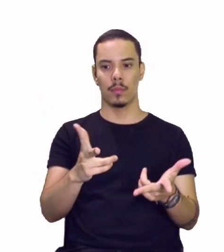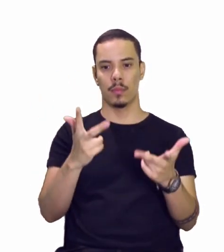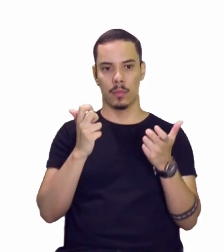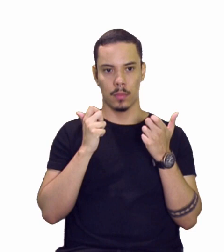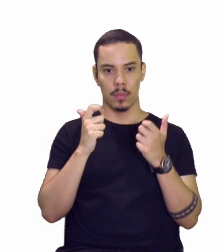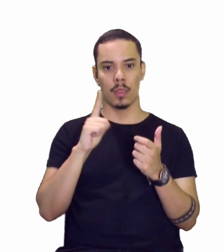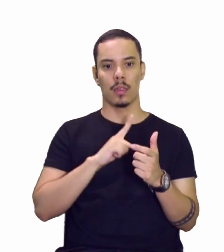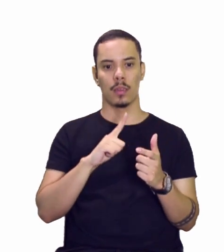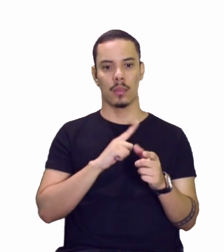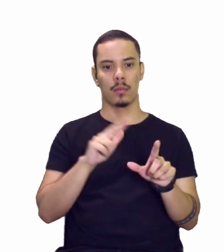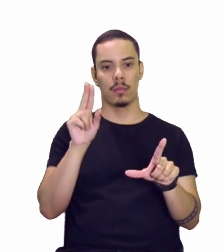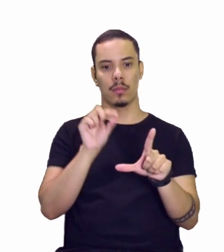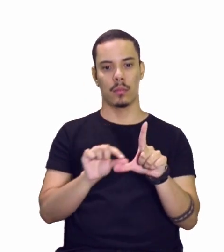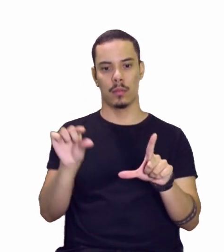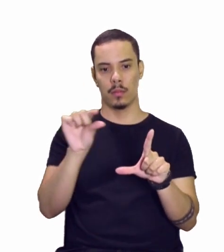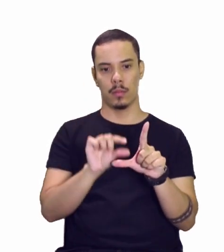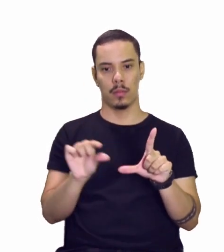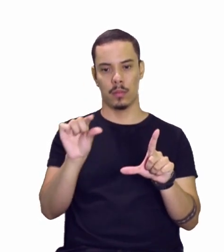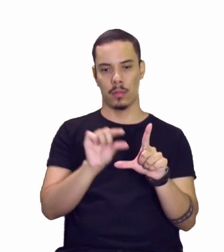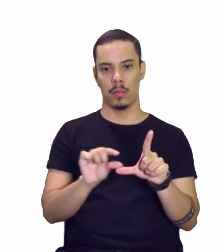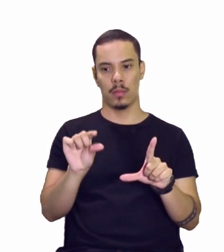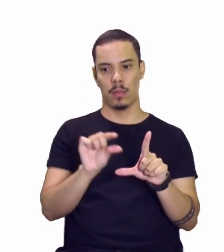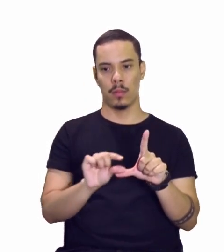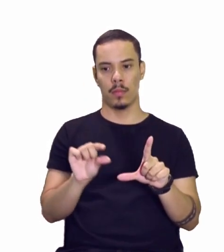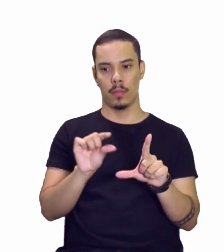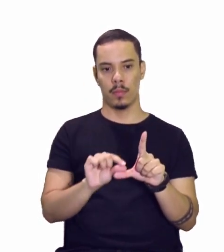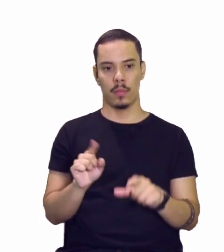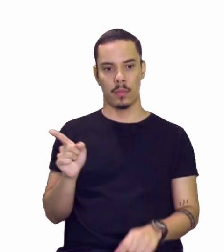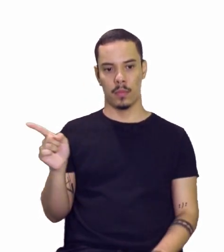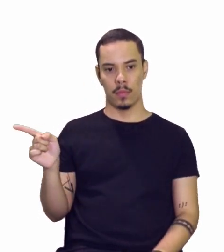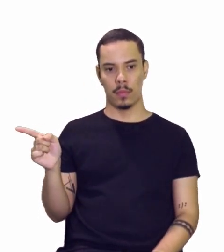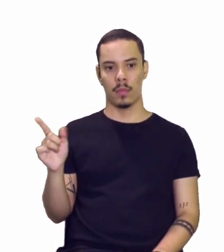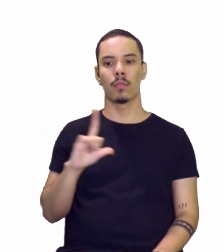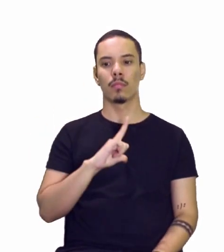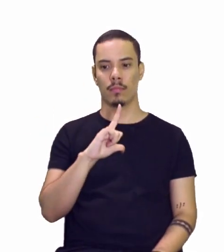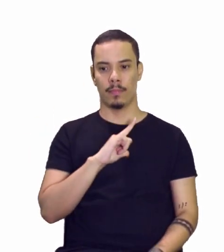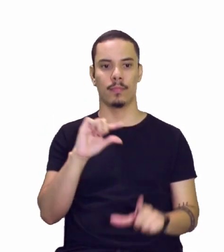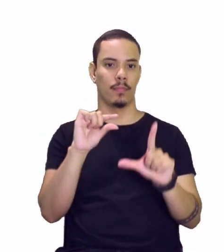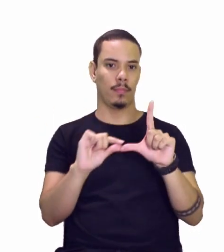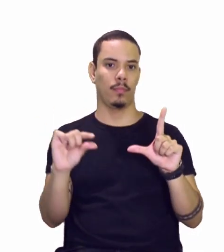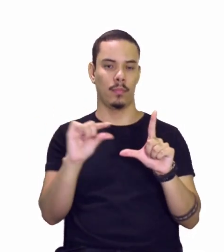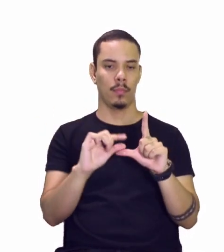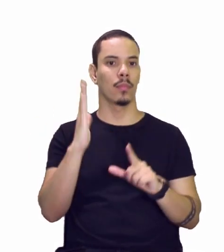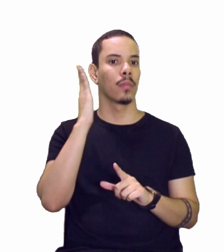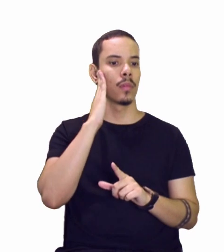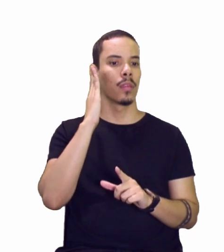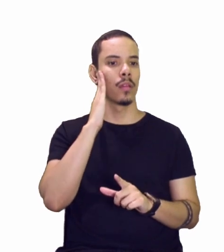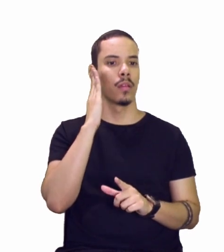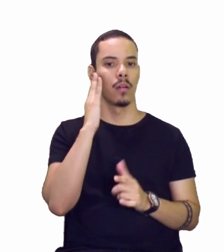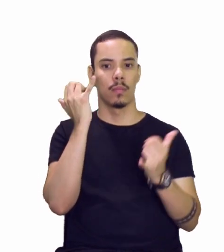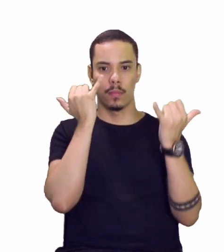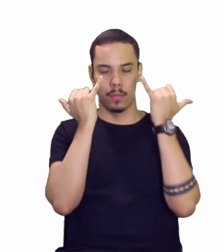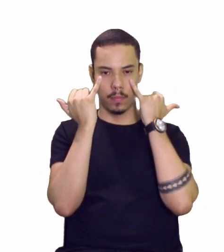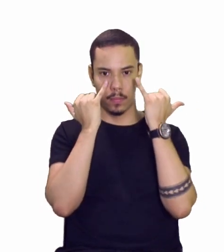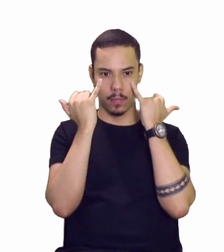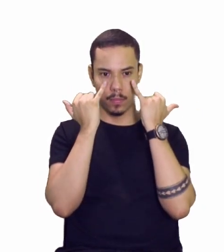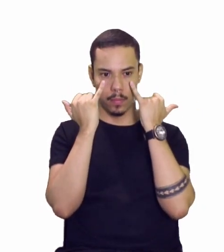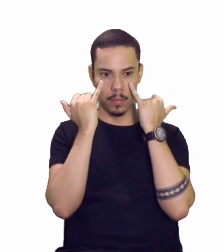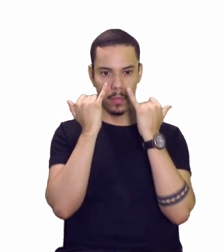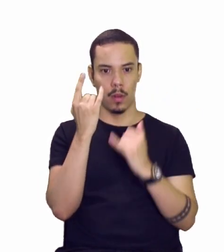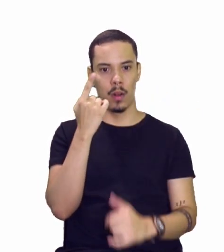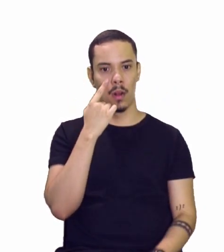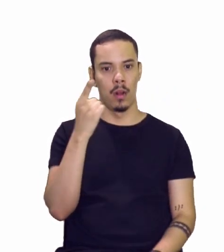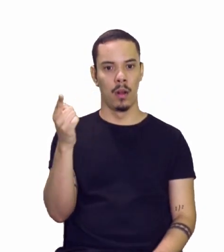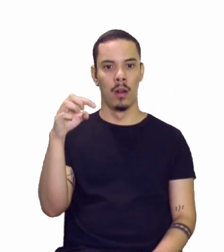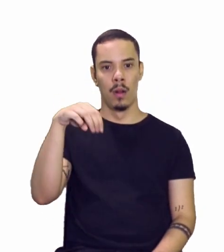tem a legenda, tá? Um pouquinho apagado aqui, mas tem legenda, certo? Olha aqui, ó, Mato Grosso,